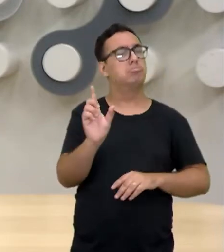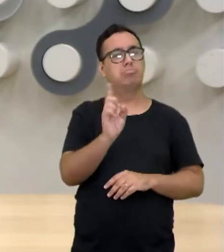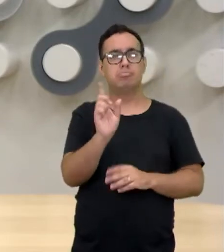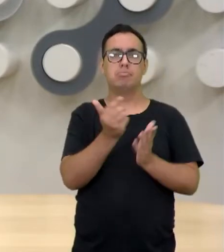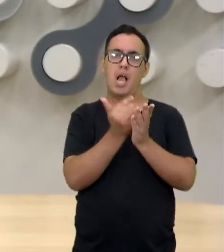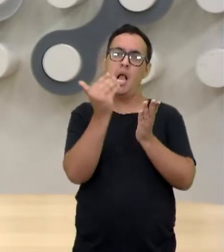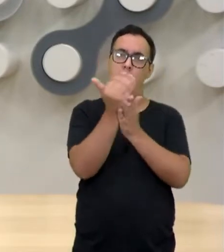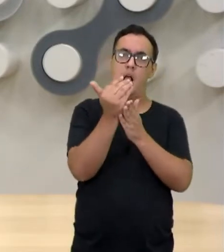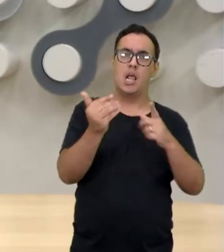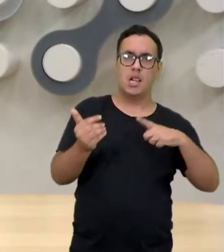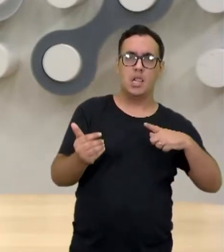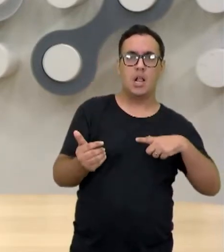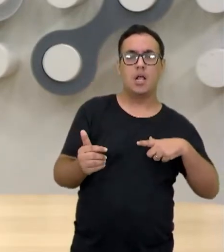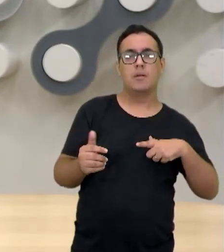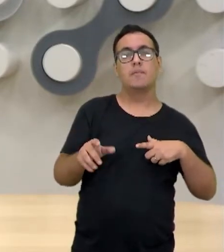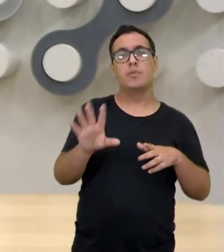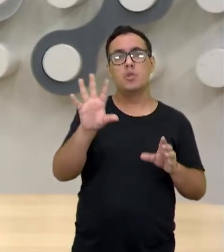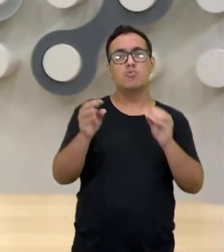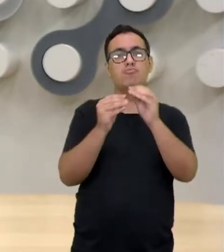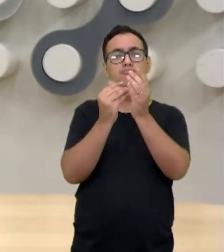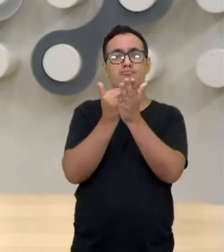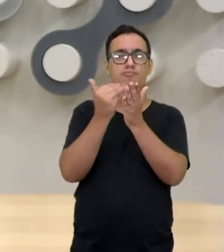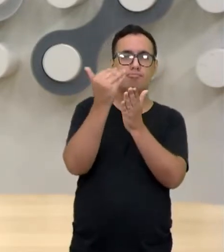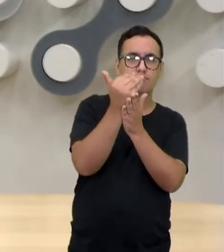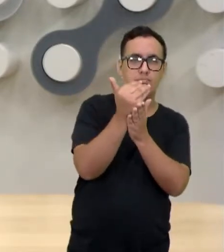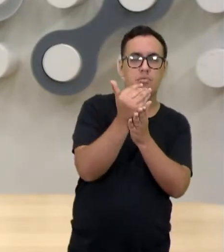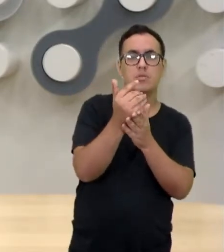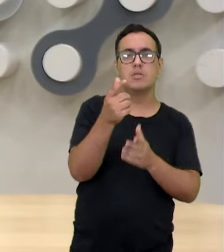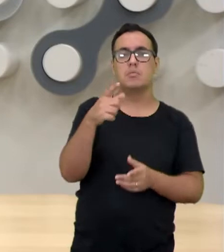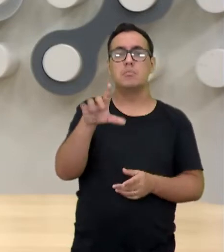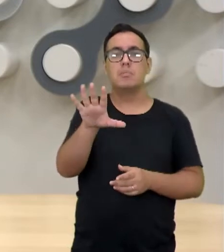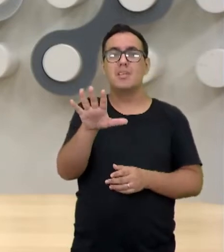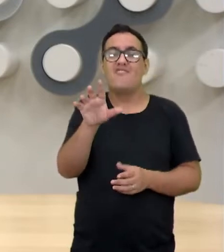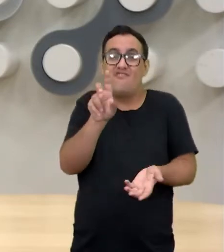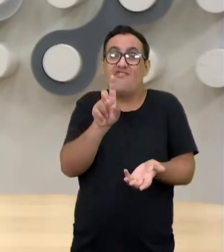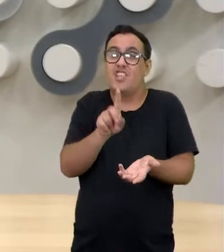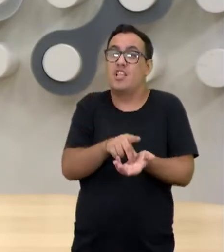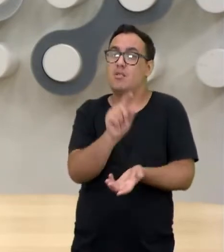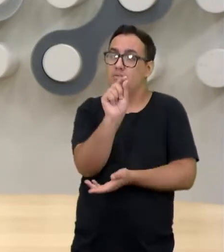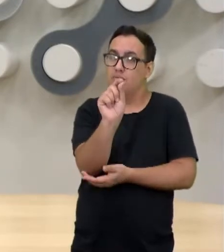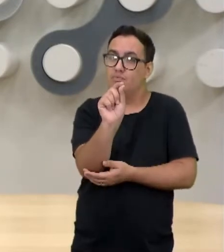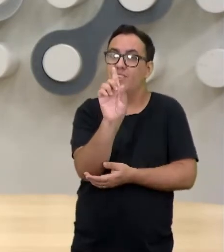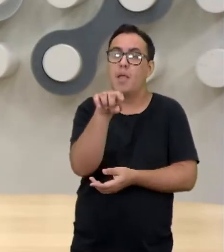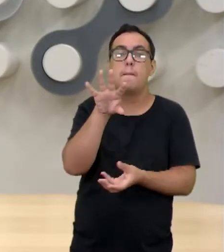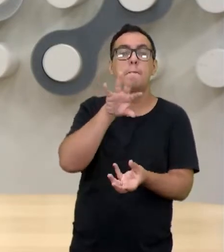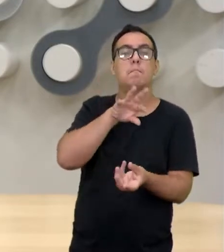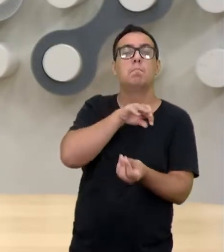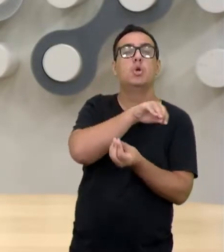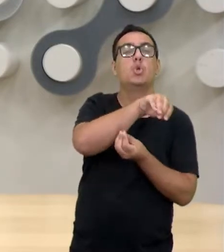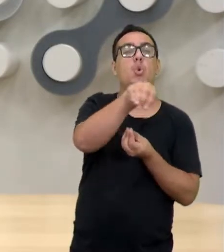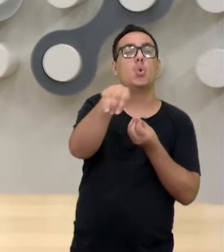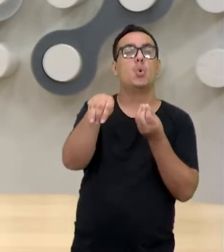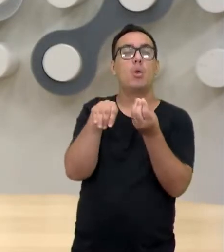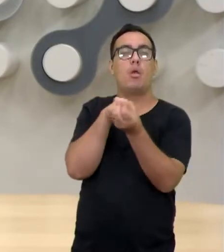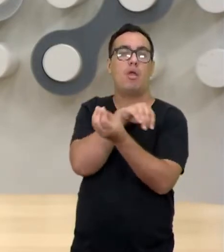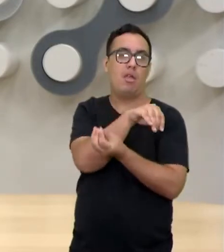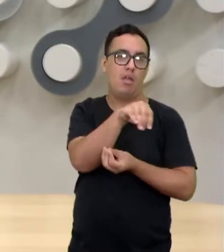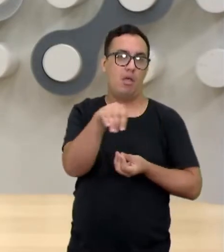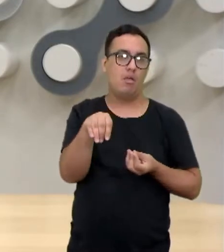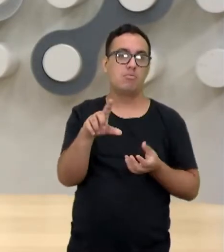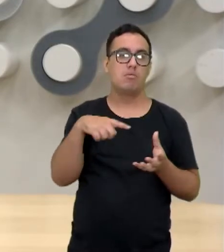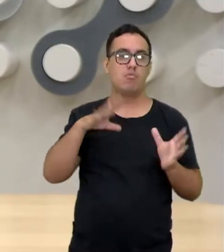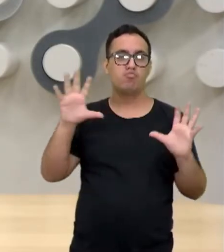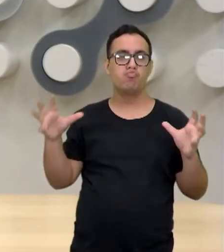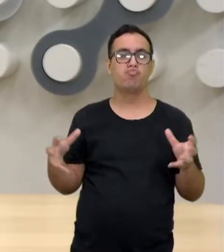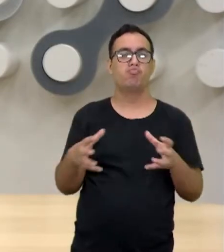operativo ou exclusivamente contemplativo, sendo antes, na verdade, uma mistura, né,